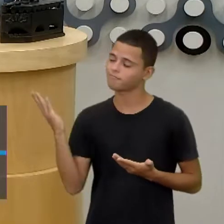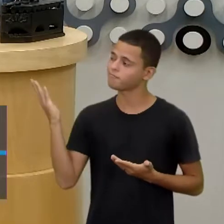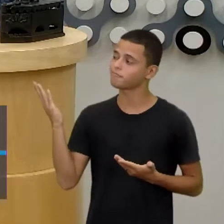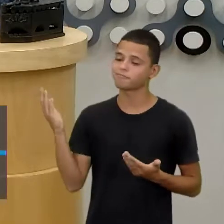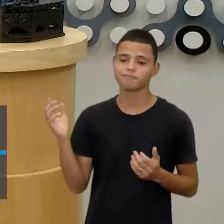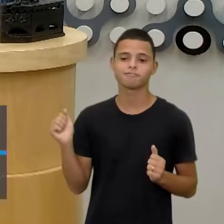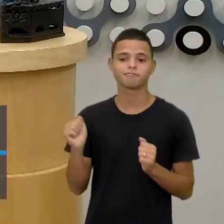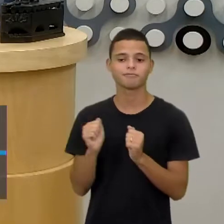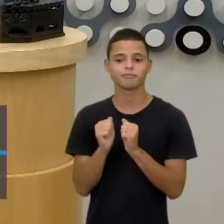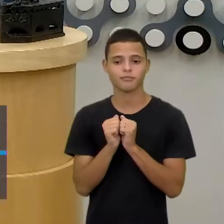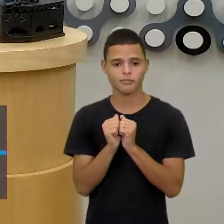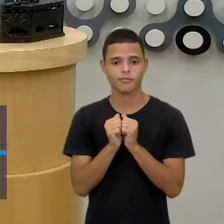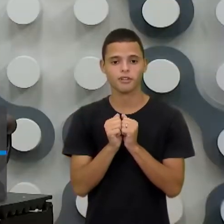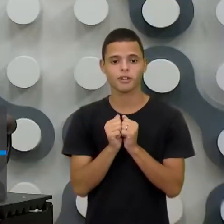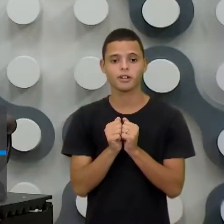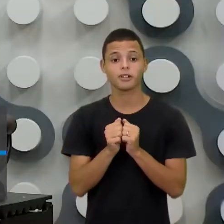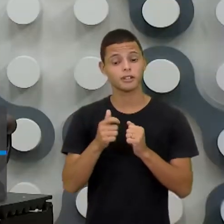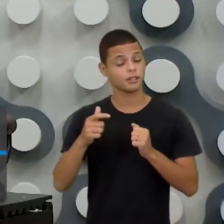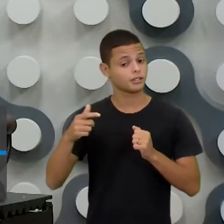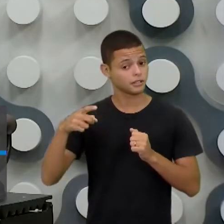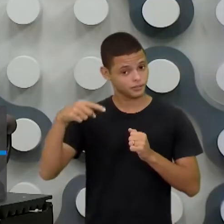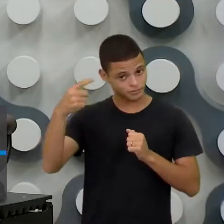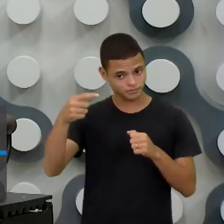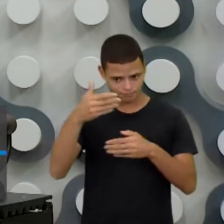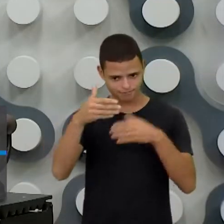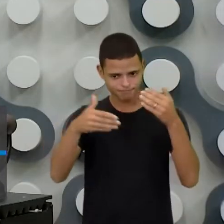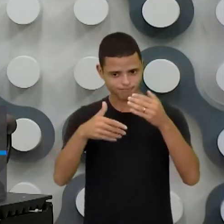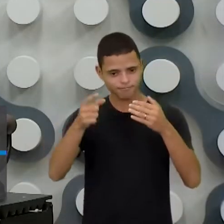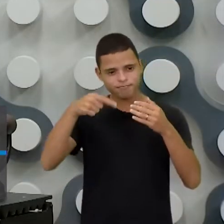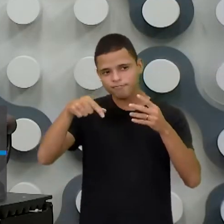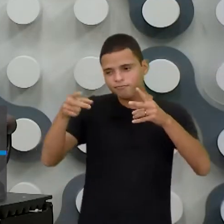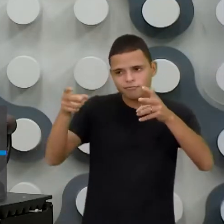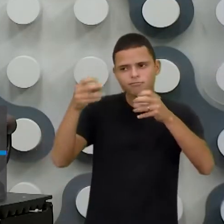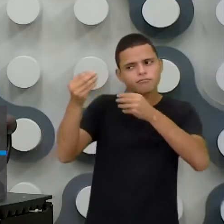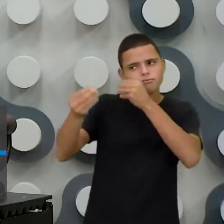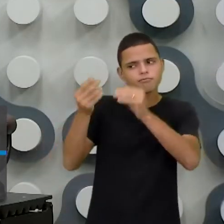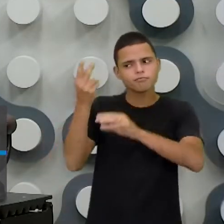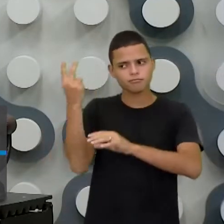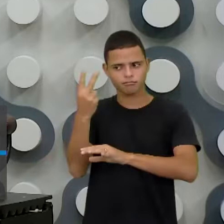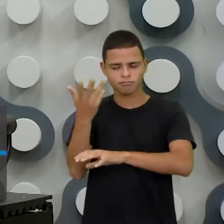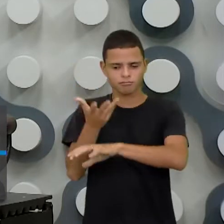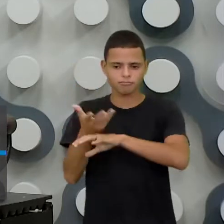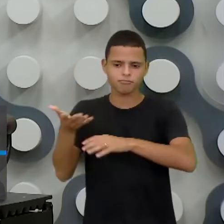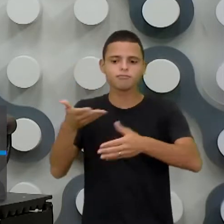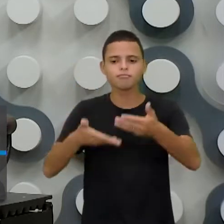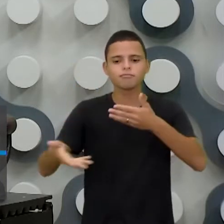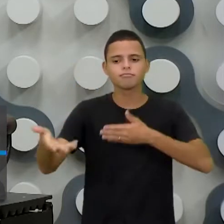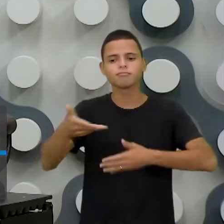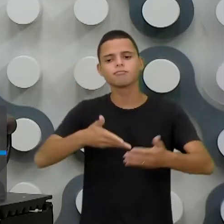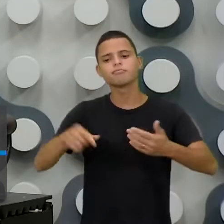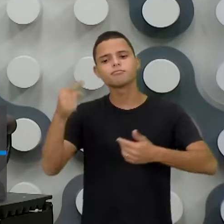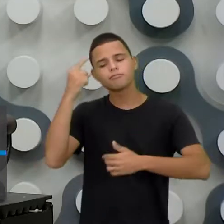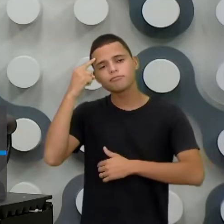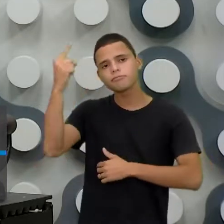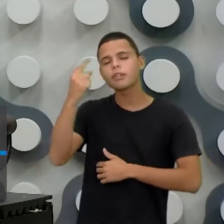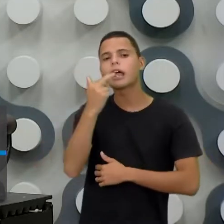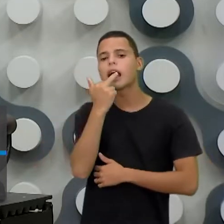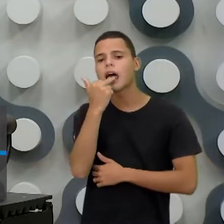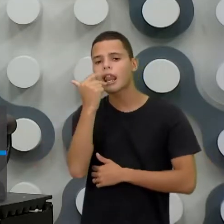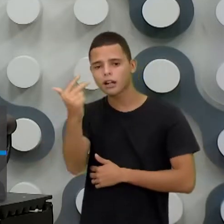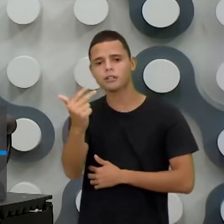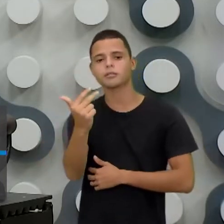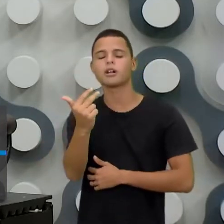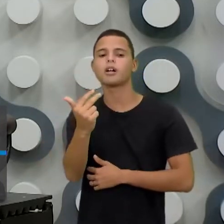nos próximos slides, que a gente vai observar como que os dois componentes vão interagir aí, e pensando na língua como patrimônio